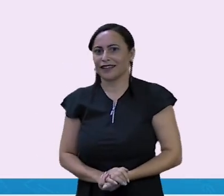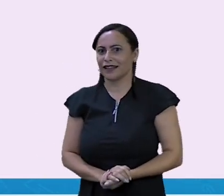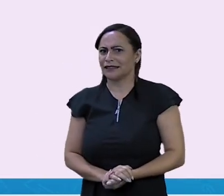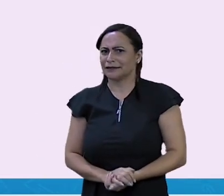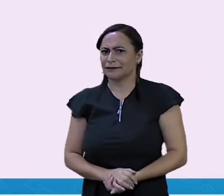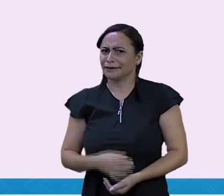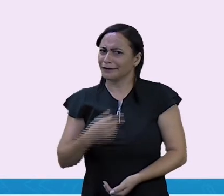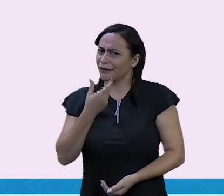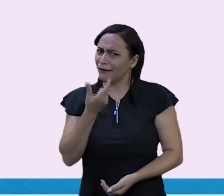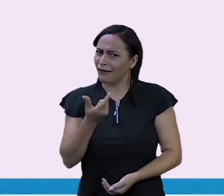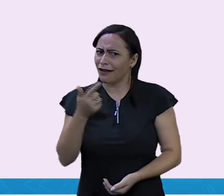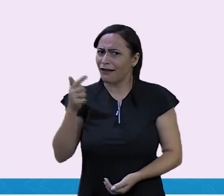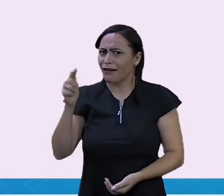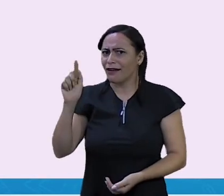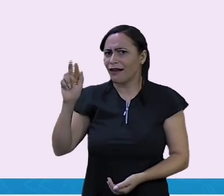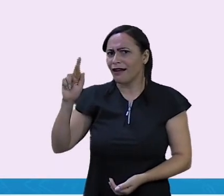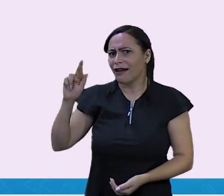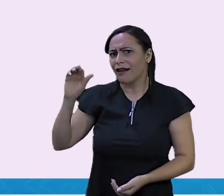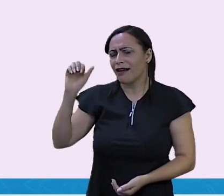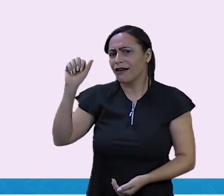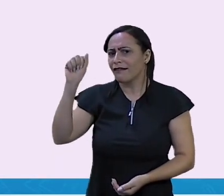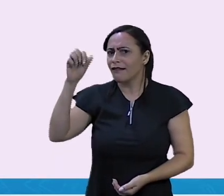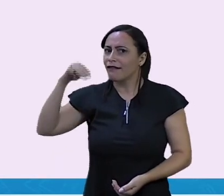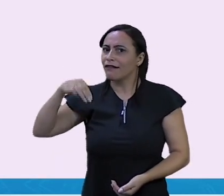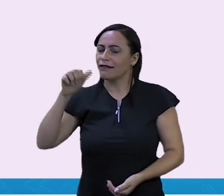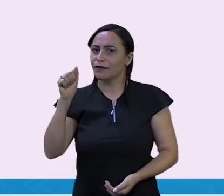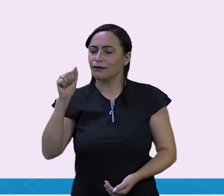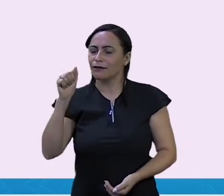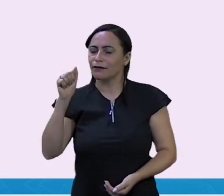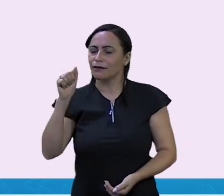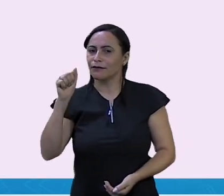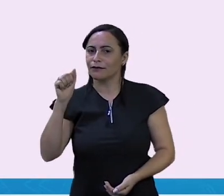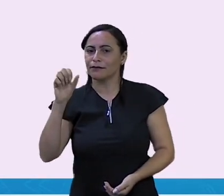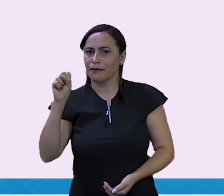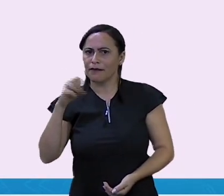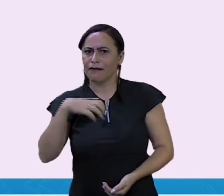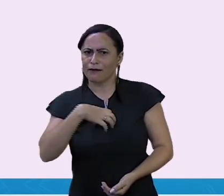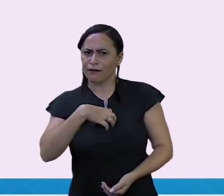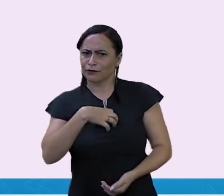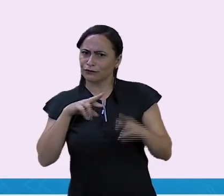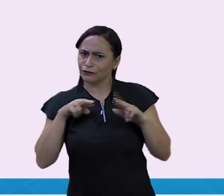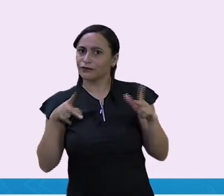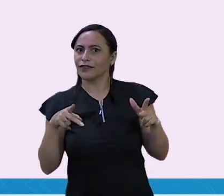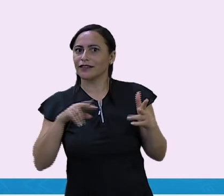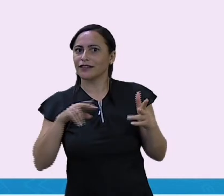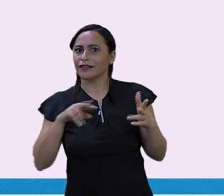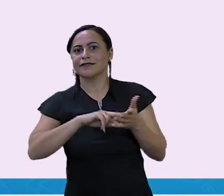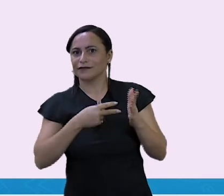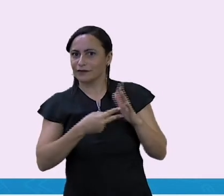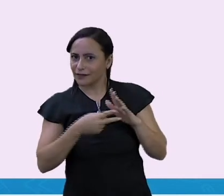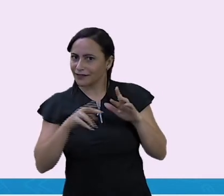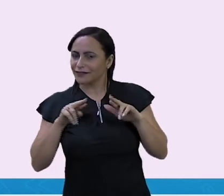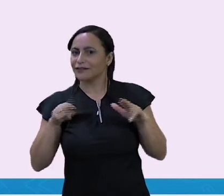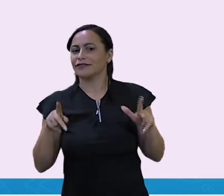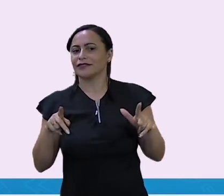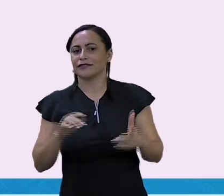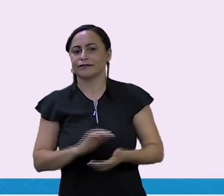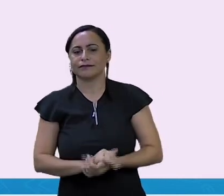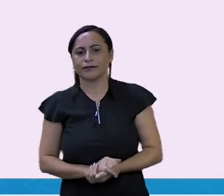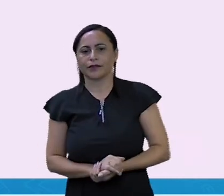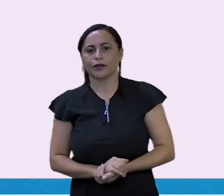palavras gramas com sentidos diferentes aí, não temos? Que sentido é esse? Vamos